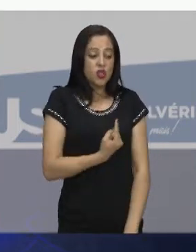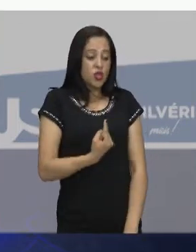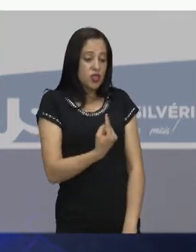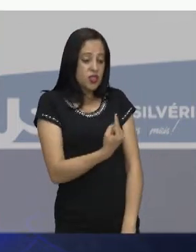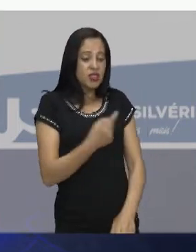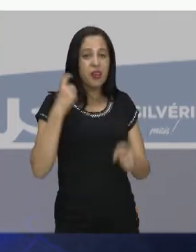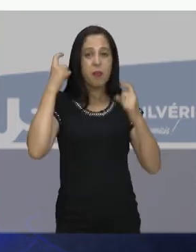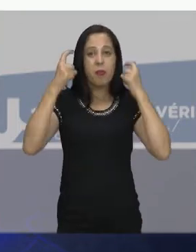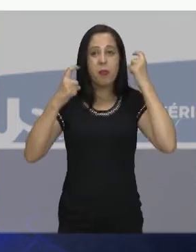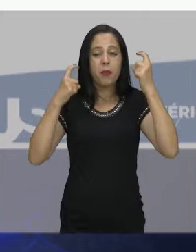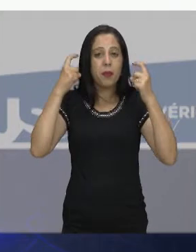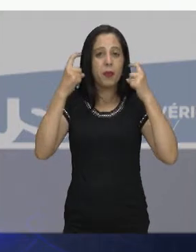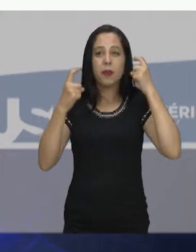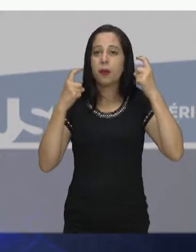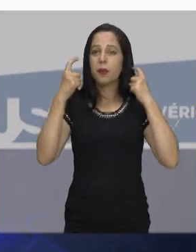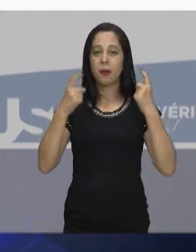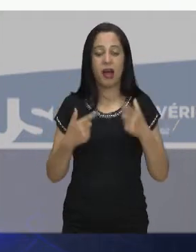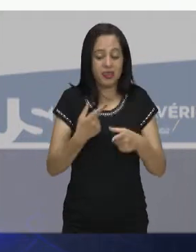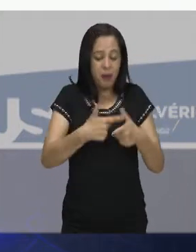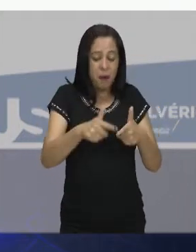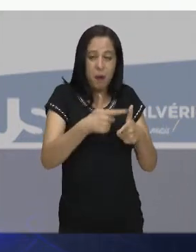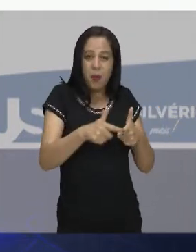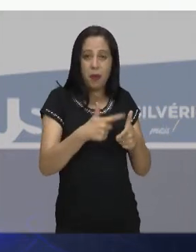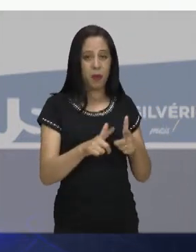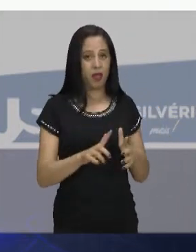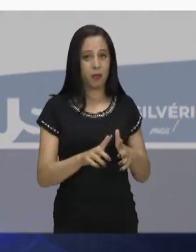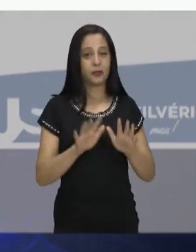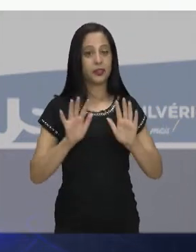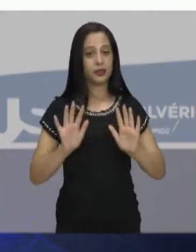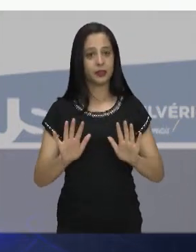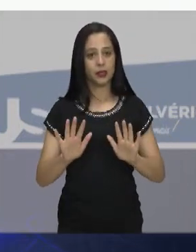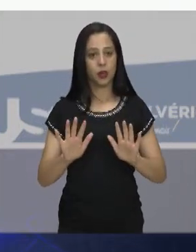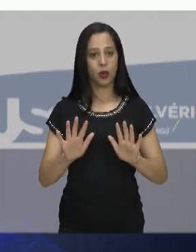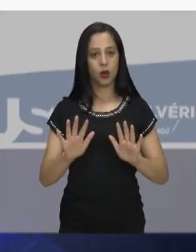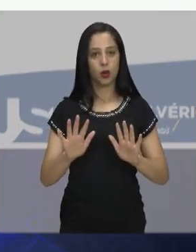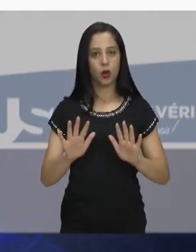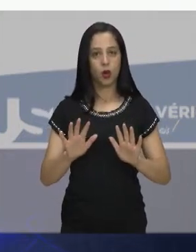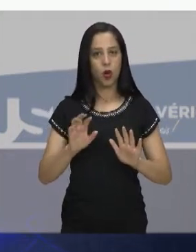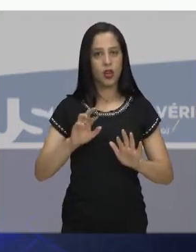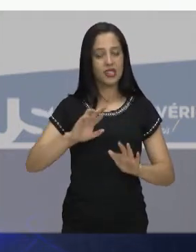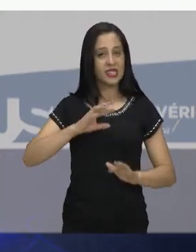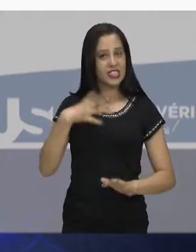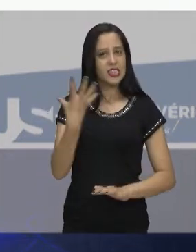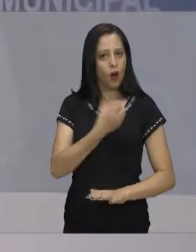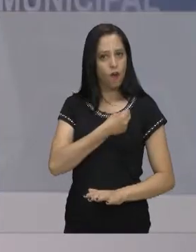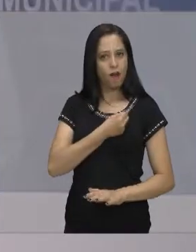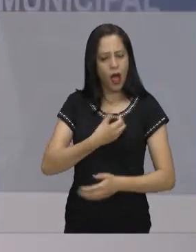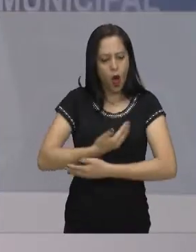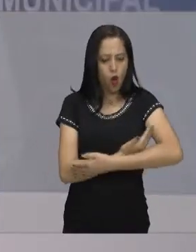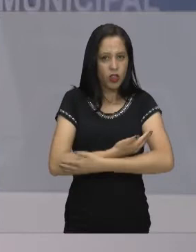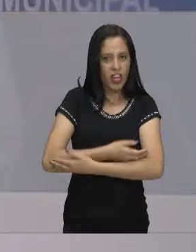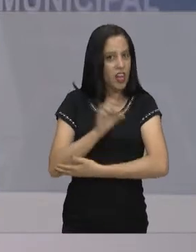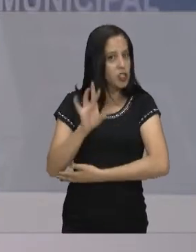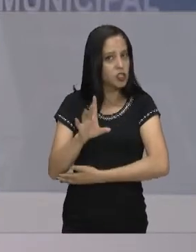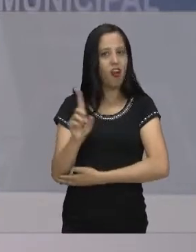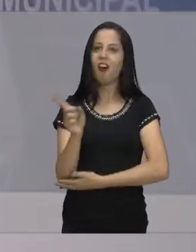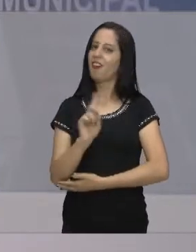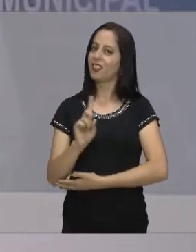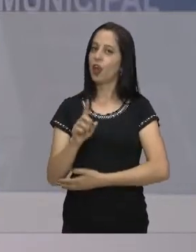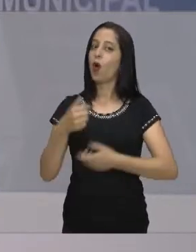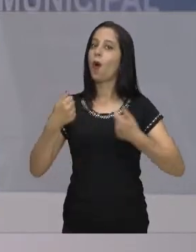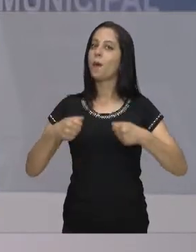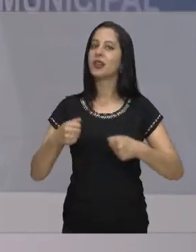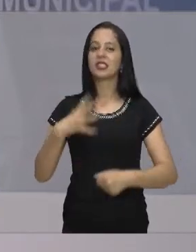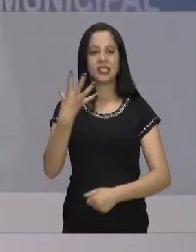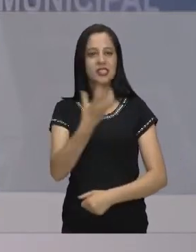preocupada com a situação que está vivendo. O lema não é mais salvar somente o bebê, é salvemos as duas vidas, e